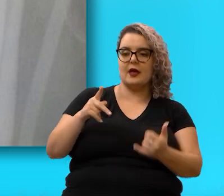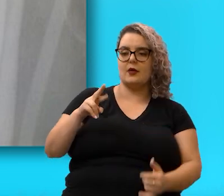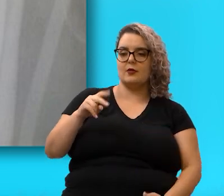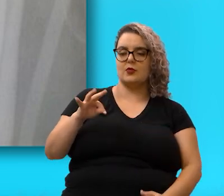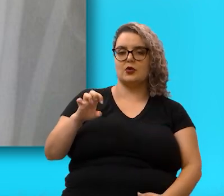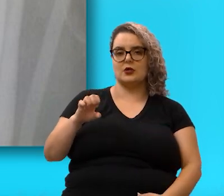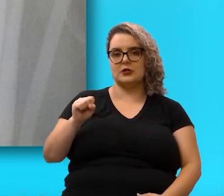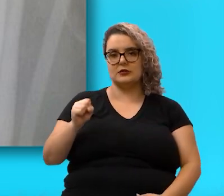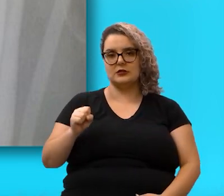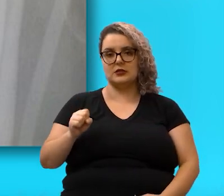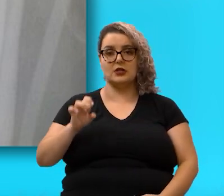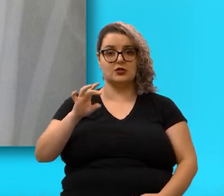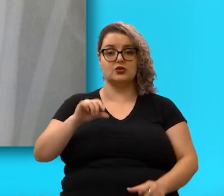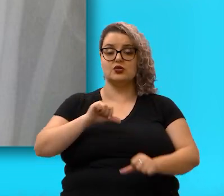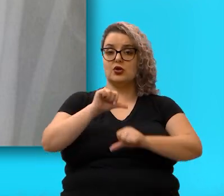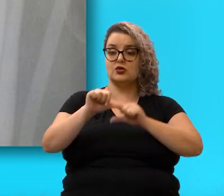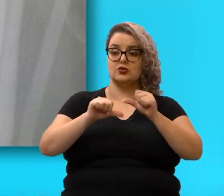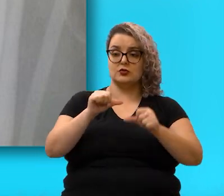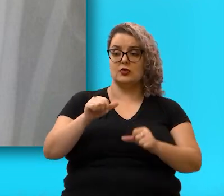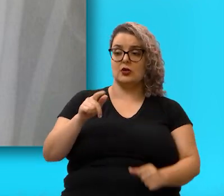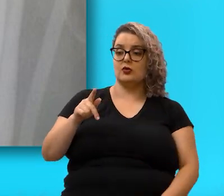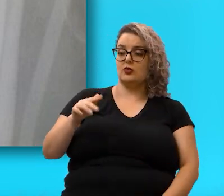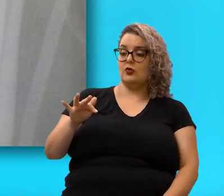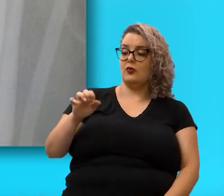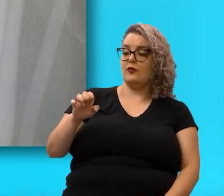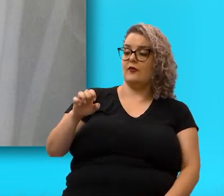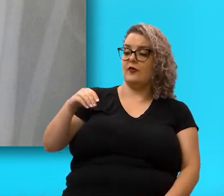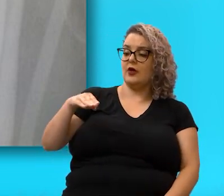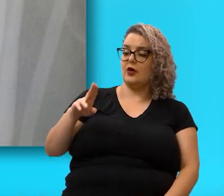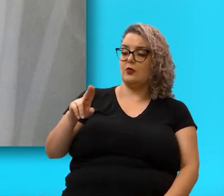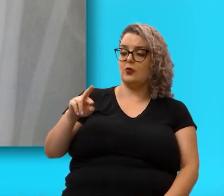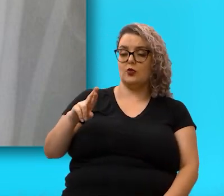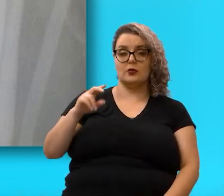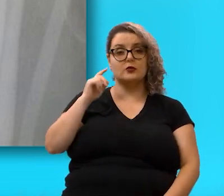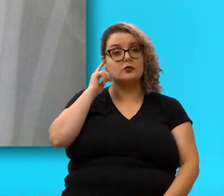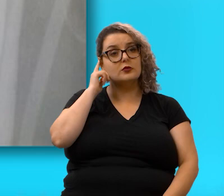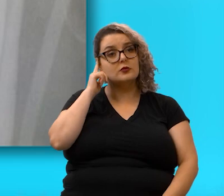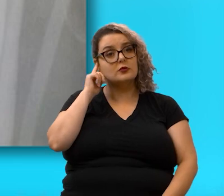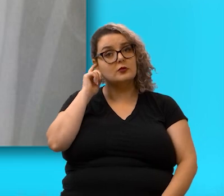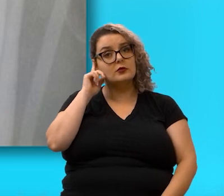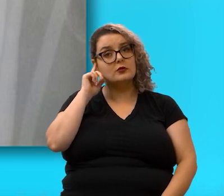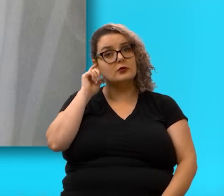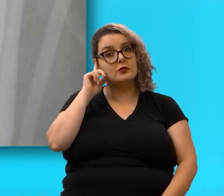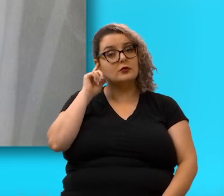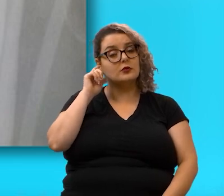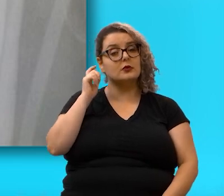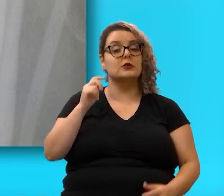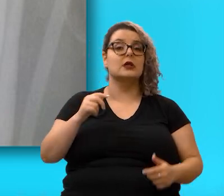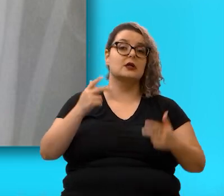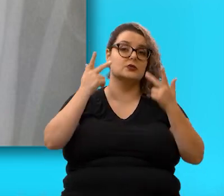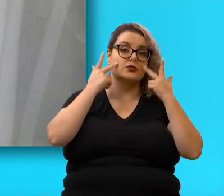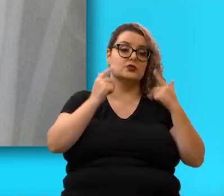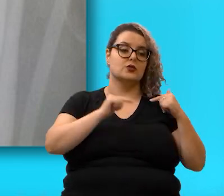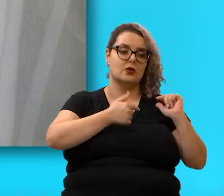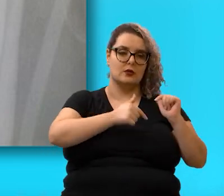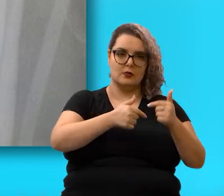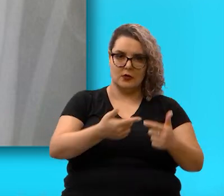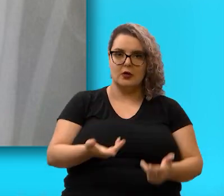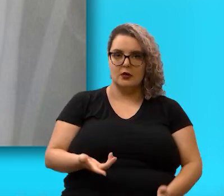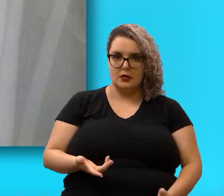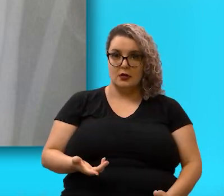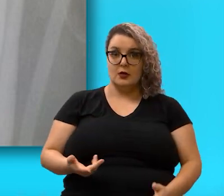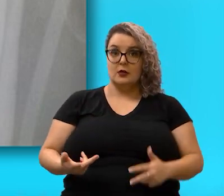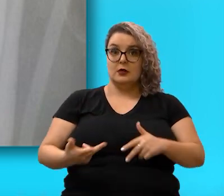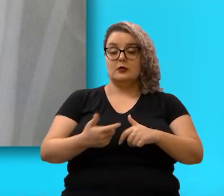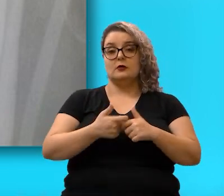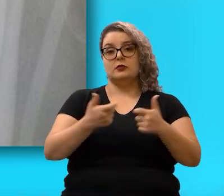meia cirurgia, porque eu só troquei a parte do fêmur. Ao invés que, nas próteses convencionais, a cirurgia é uma